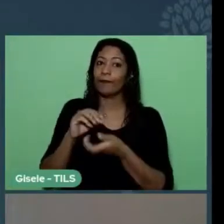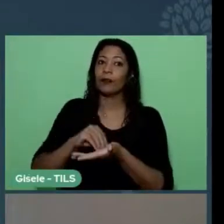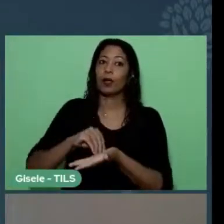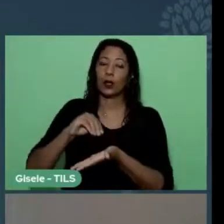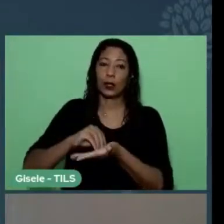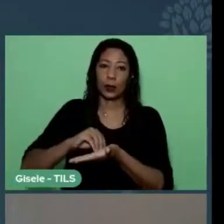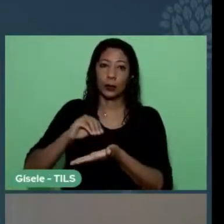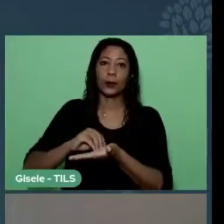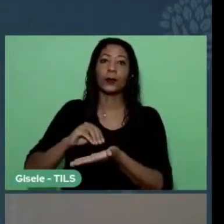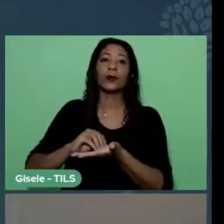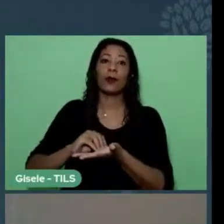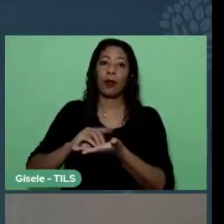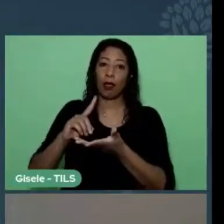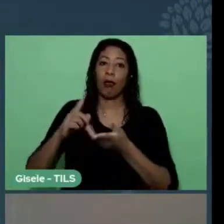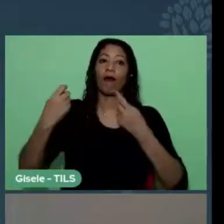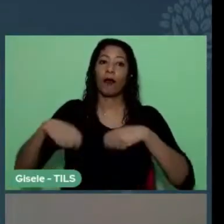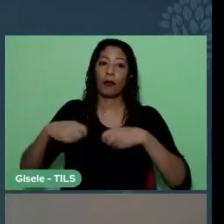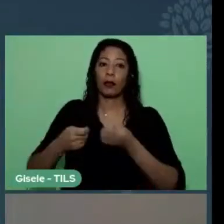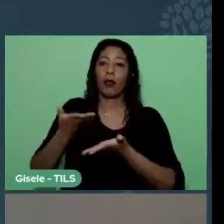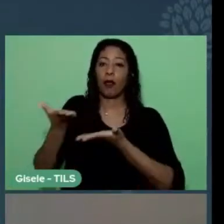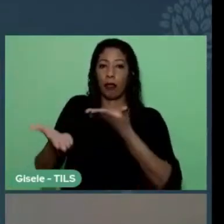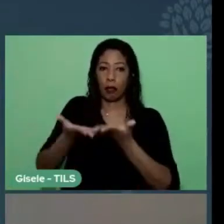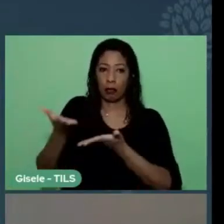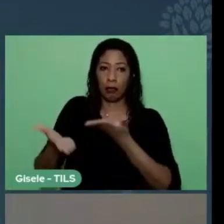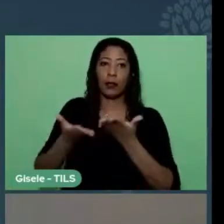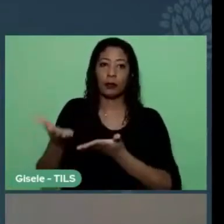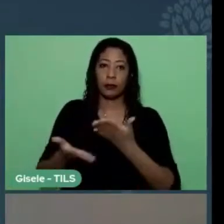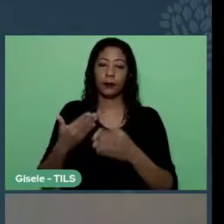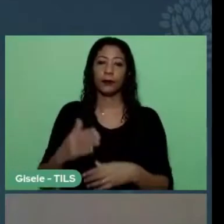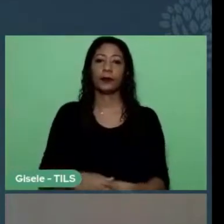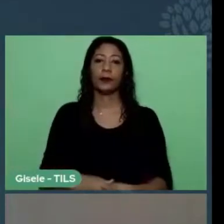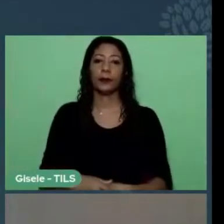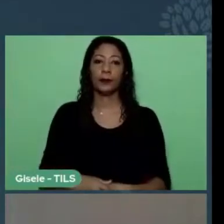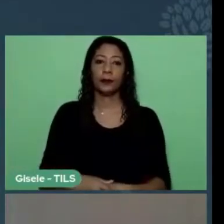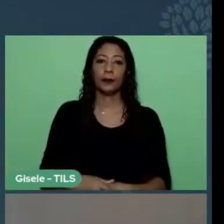aí manejar o tratamento desse paciente.